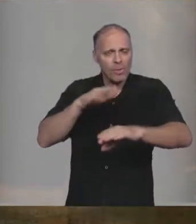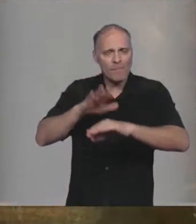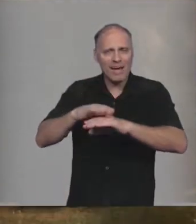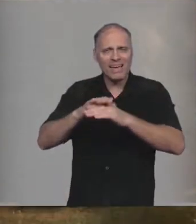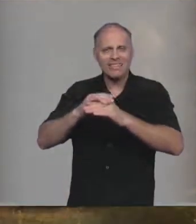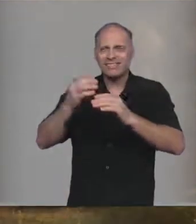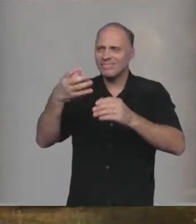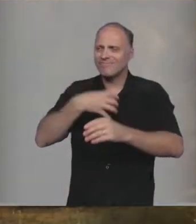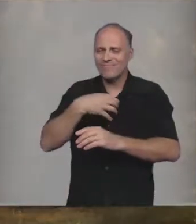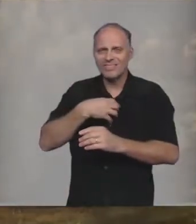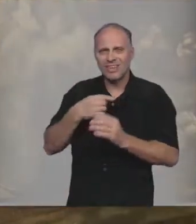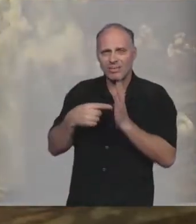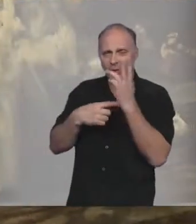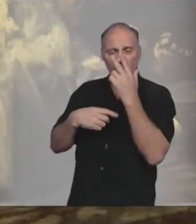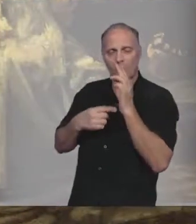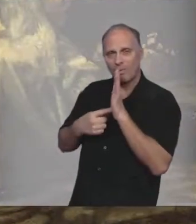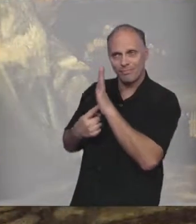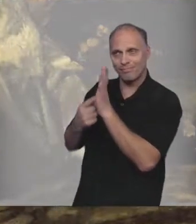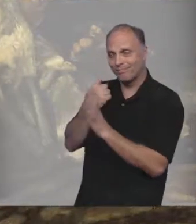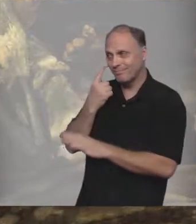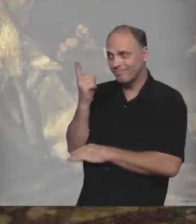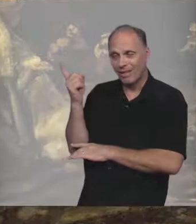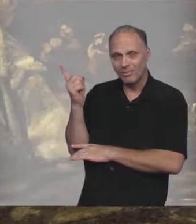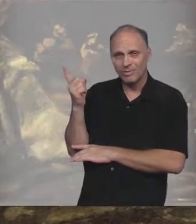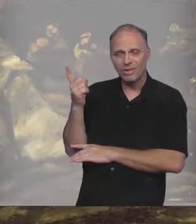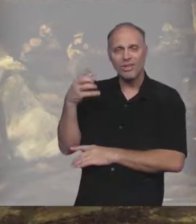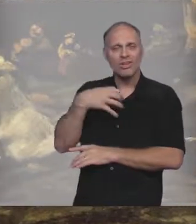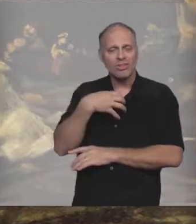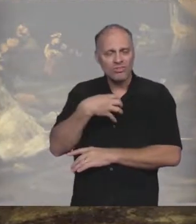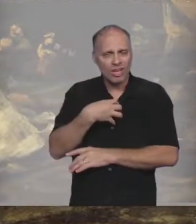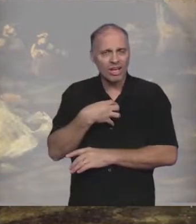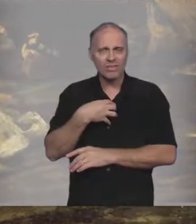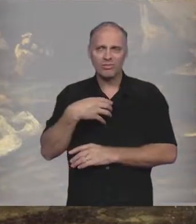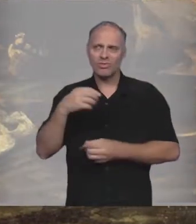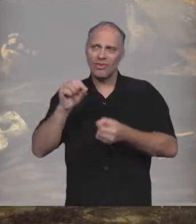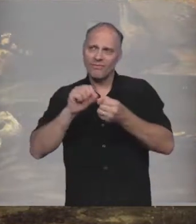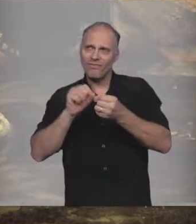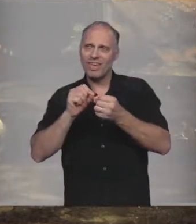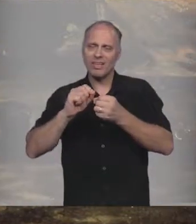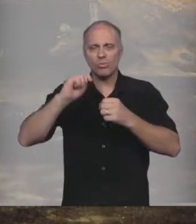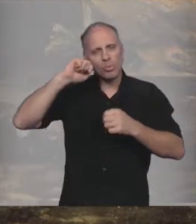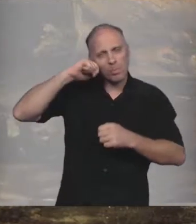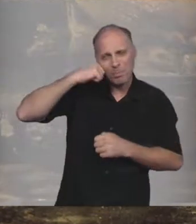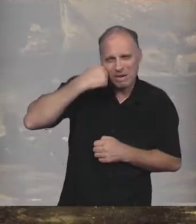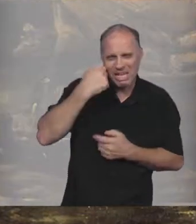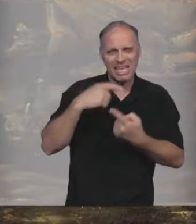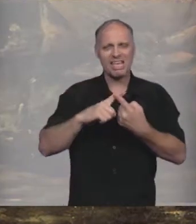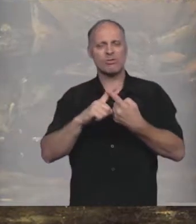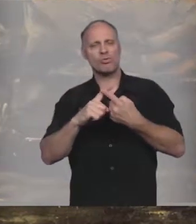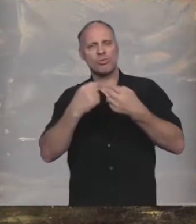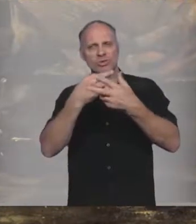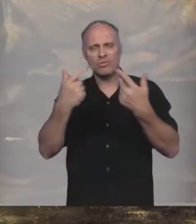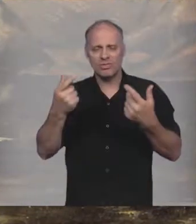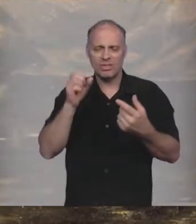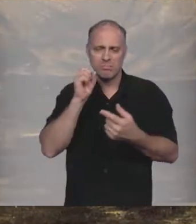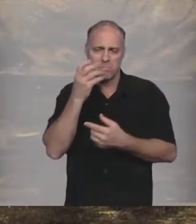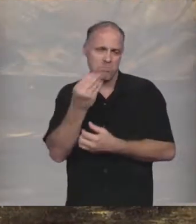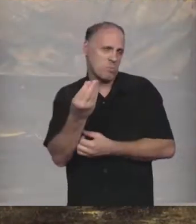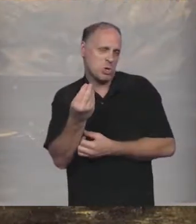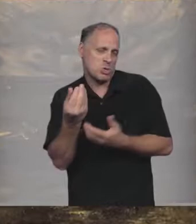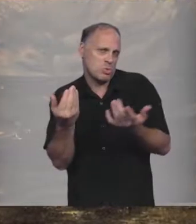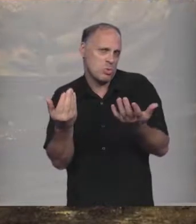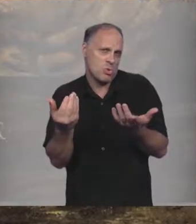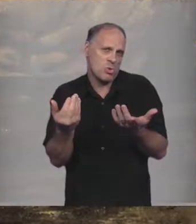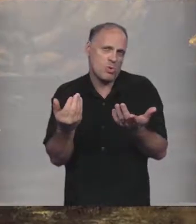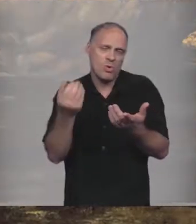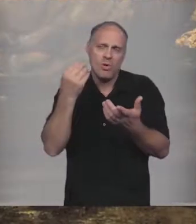gravuras com esses temas obscuros, né, os caprichos, os disparates, né? Não sei se foi muito